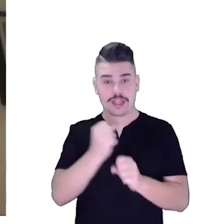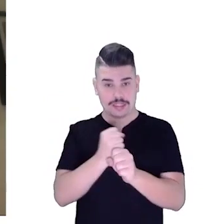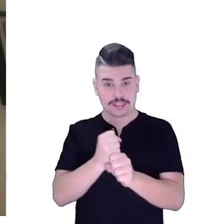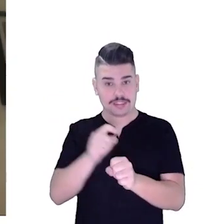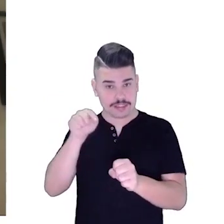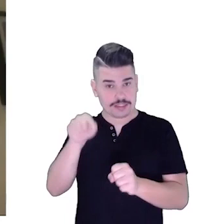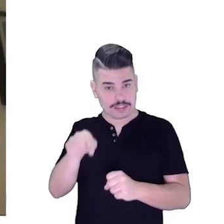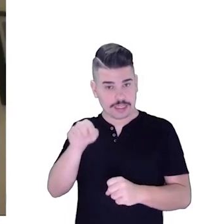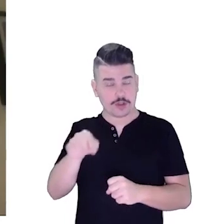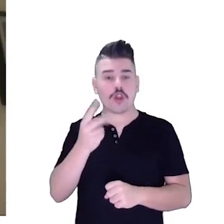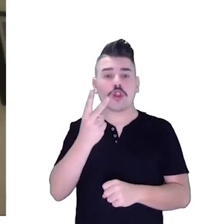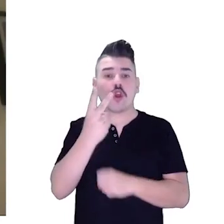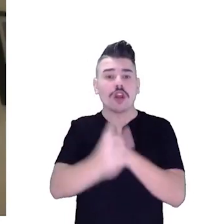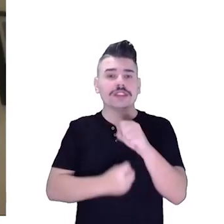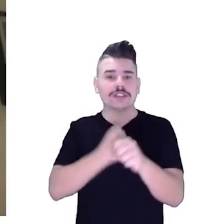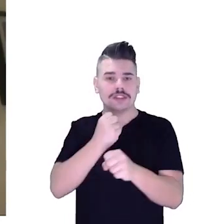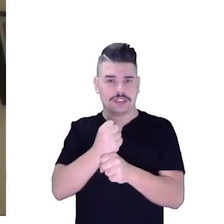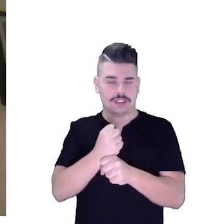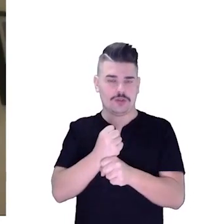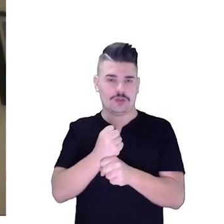que em